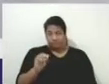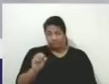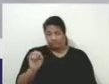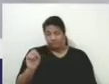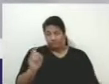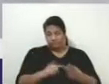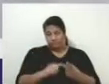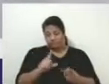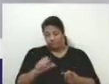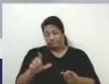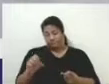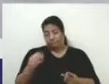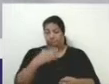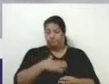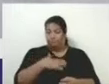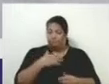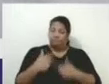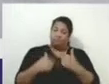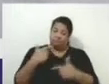com vocês.